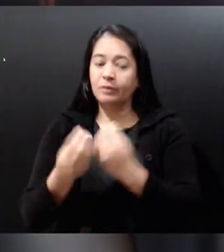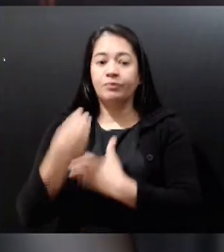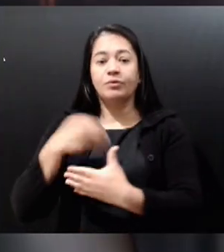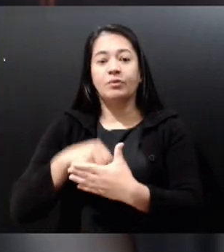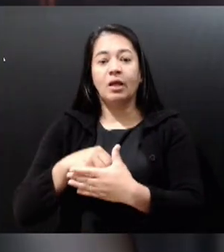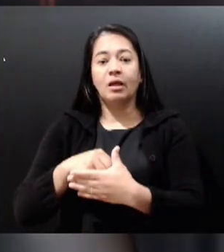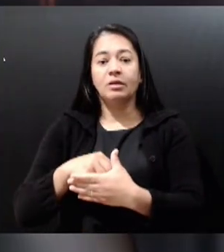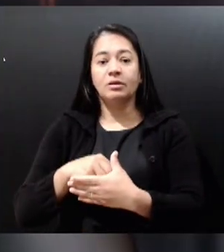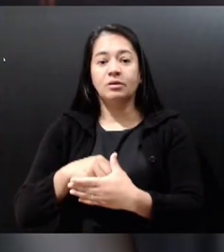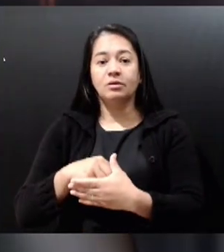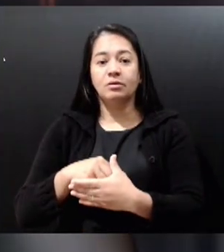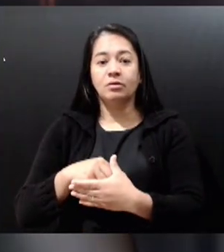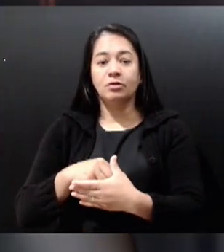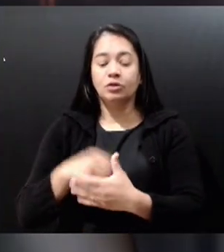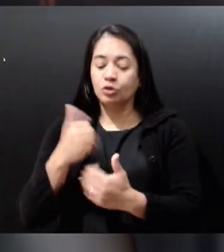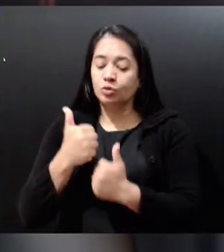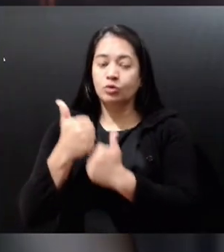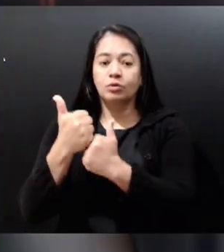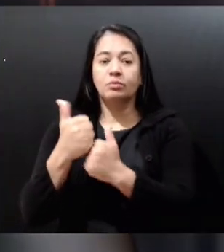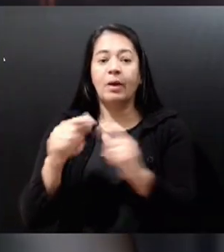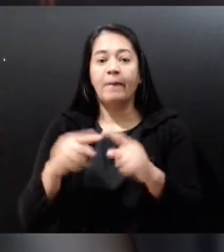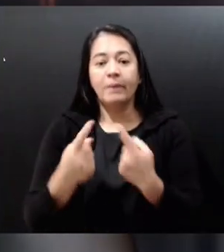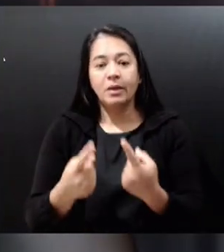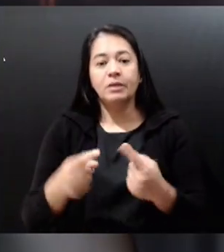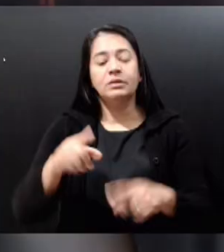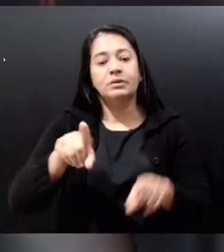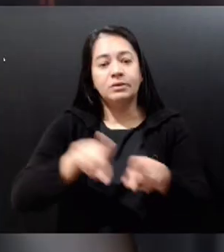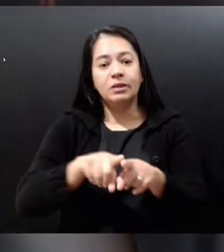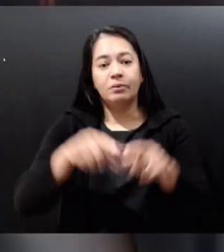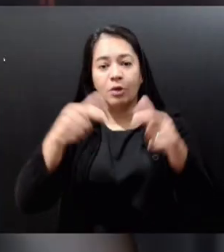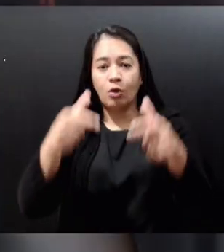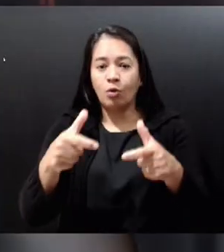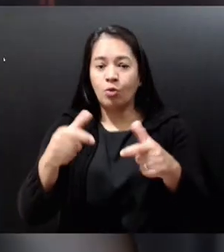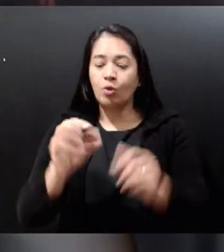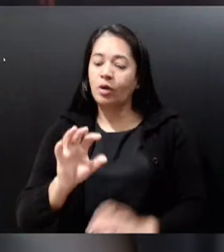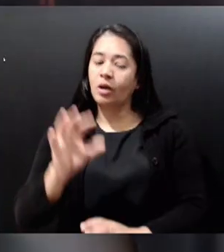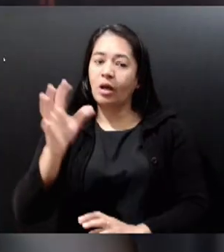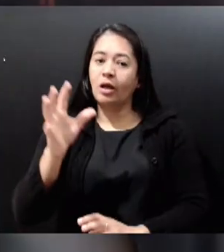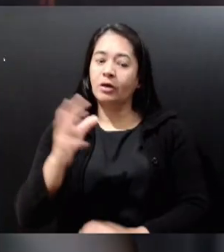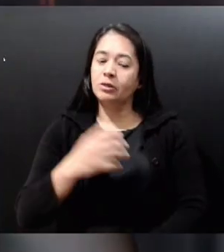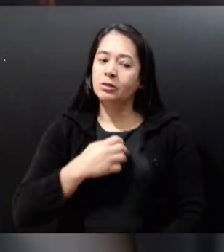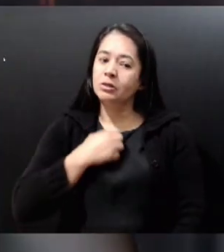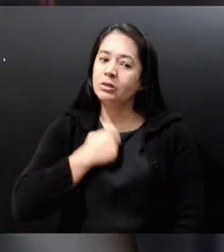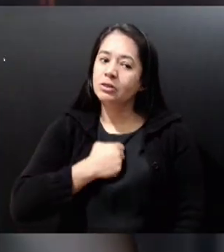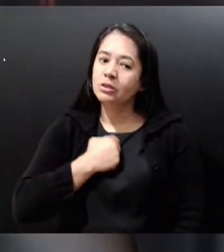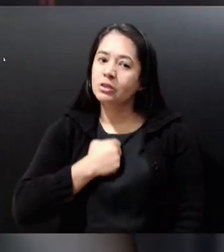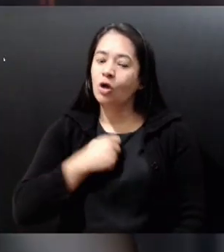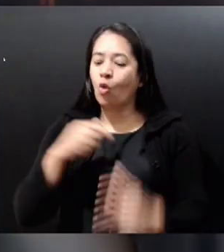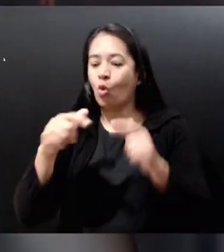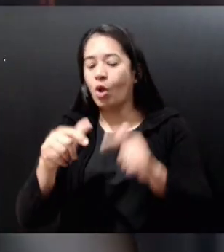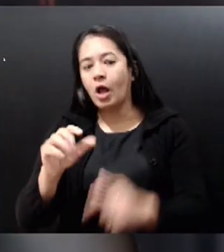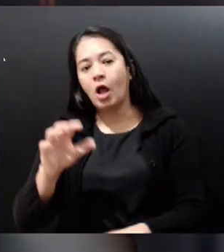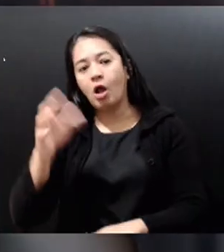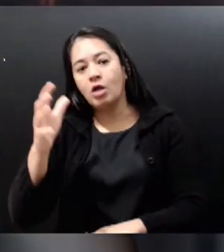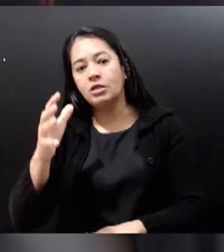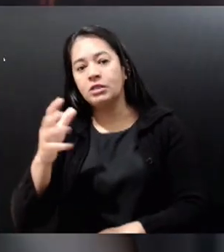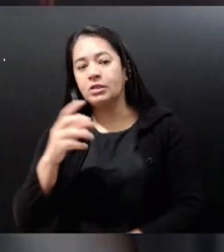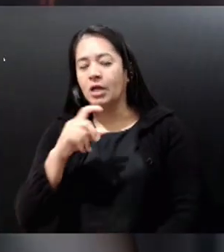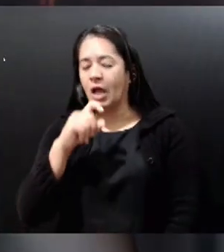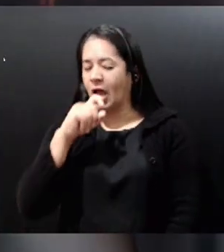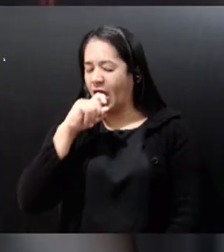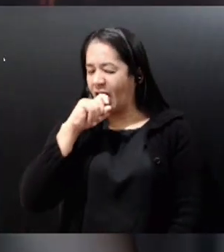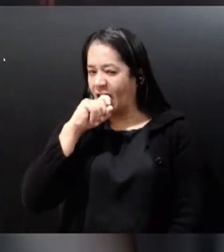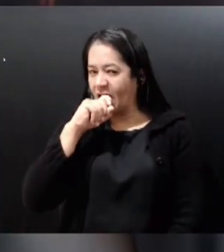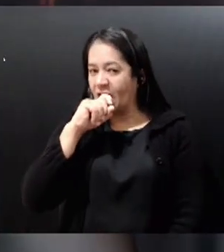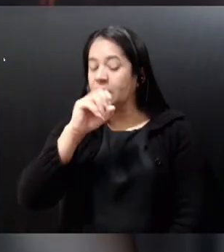onde acontece a raiva, é o lugar onde acontece a inveja. Inveja, gente, inveja acontece, e ela é